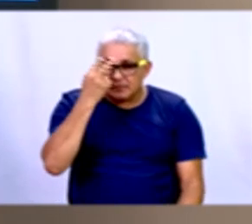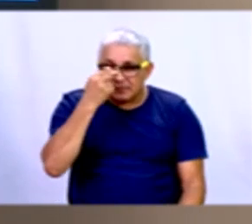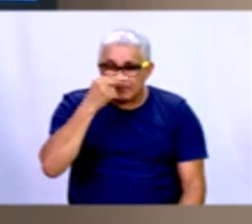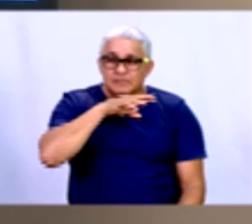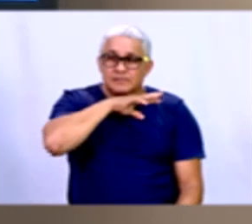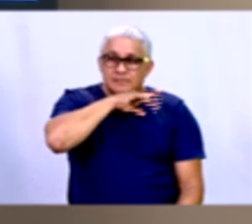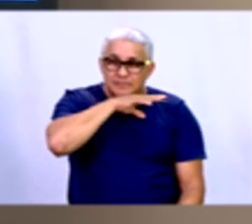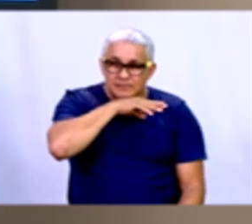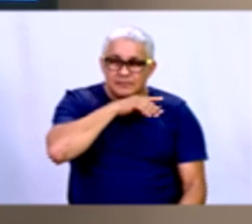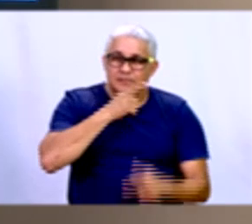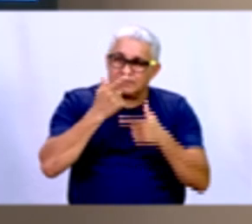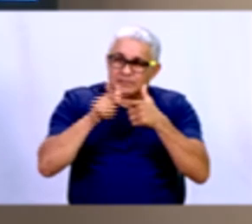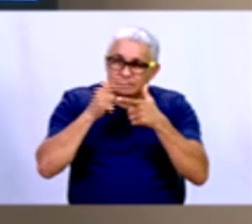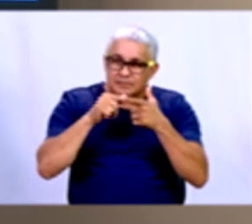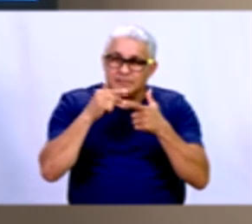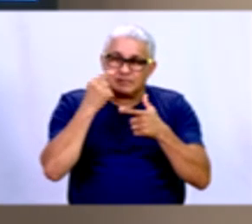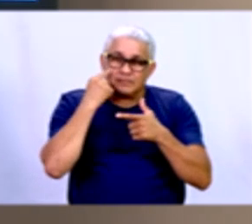visual.